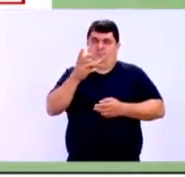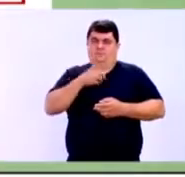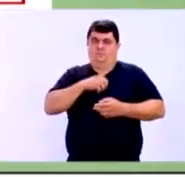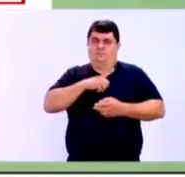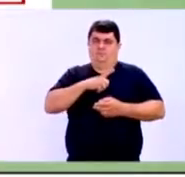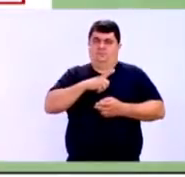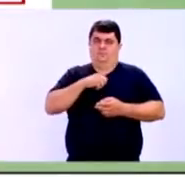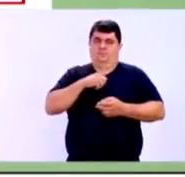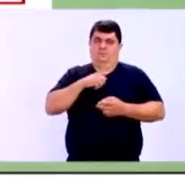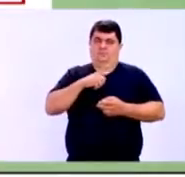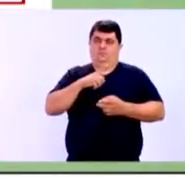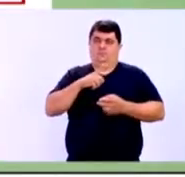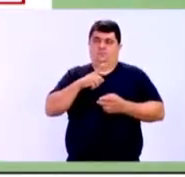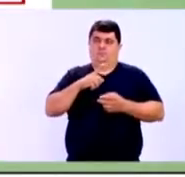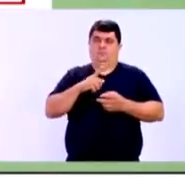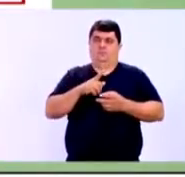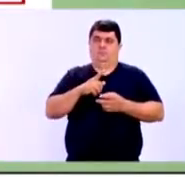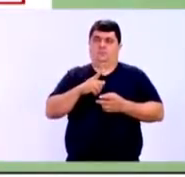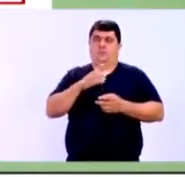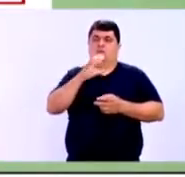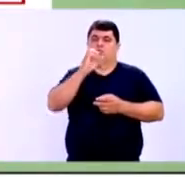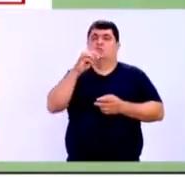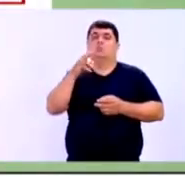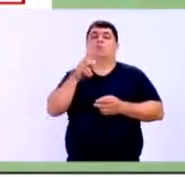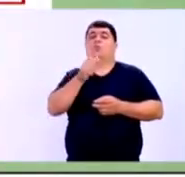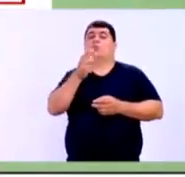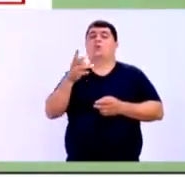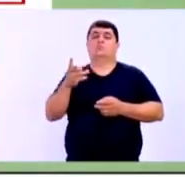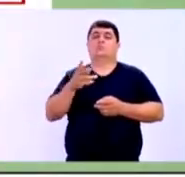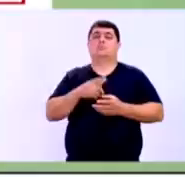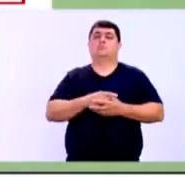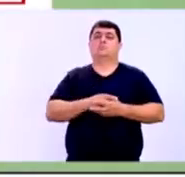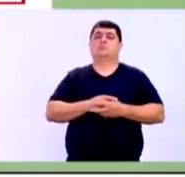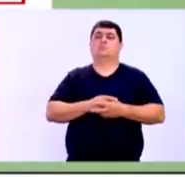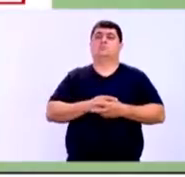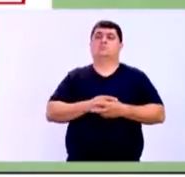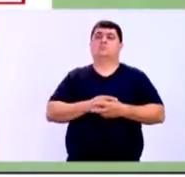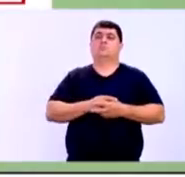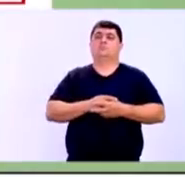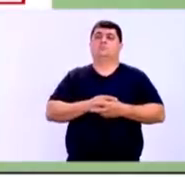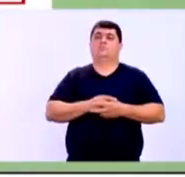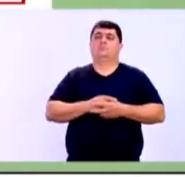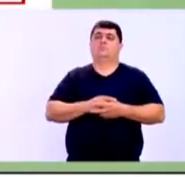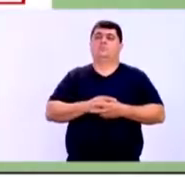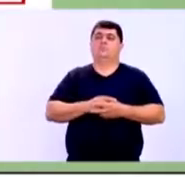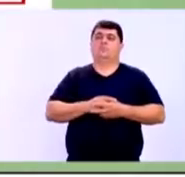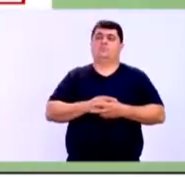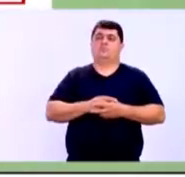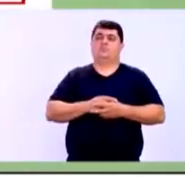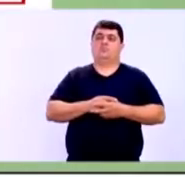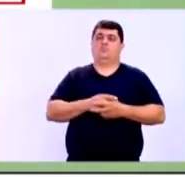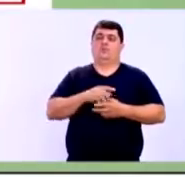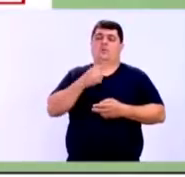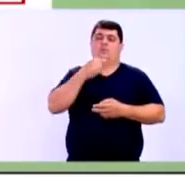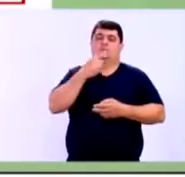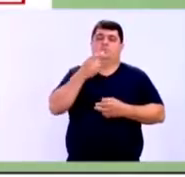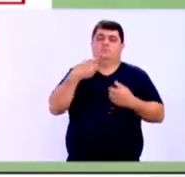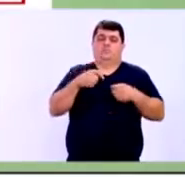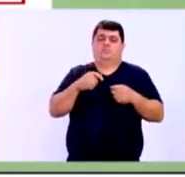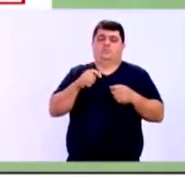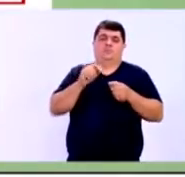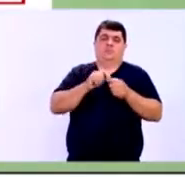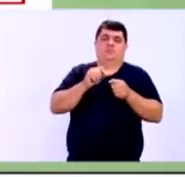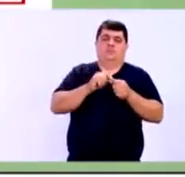vendida? Lembra? Custo da mercadoria vendida? Através dessa ficha, não precisamos fazer